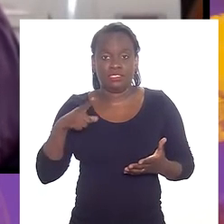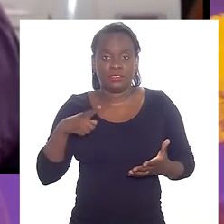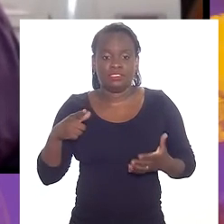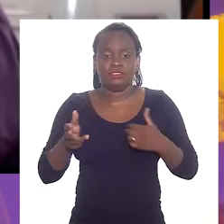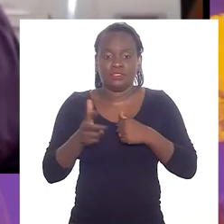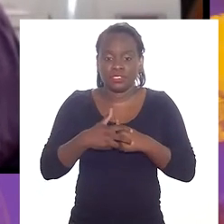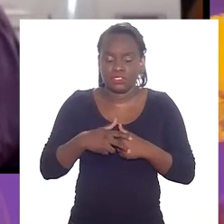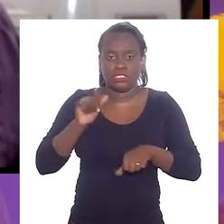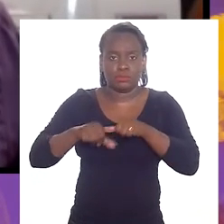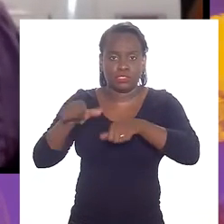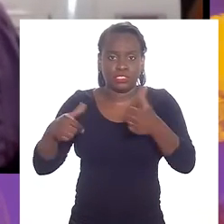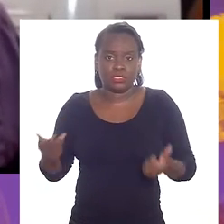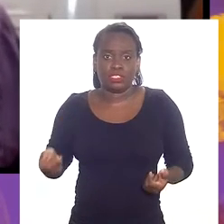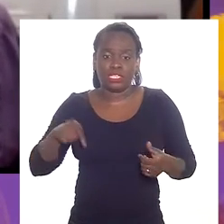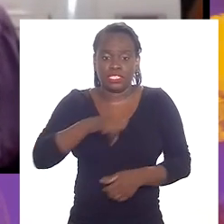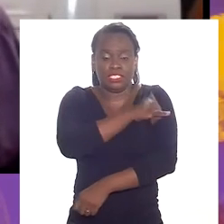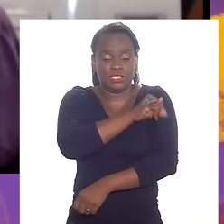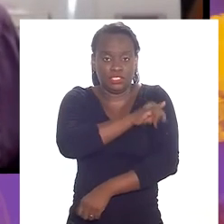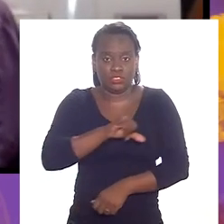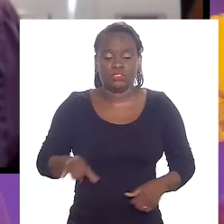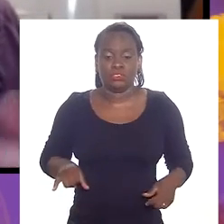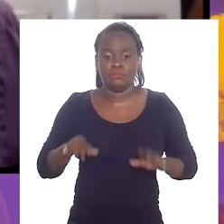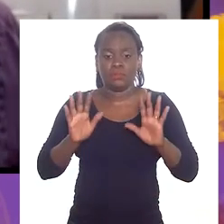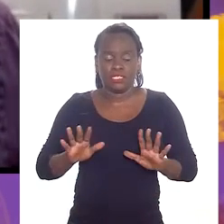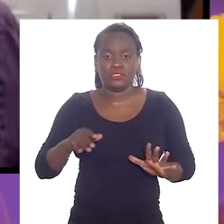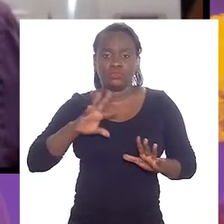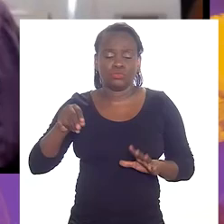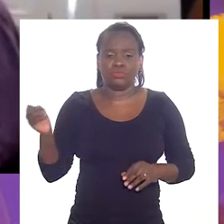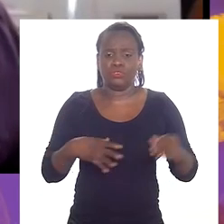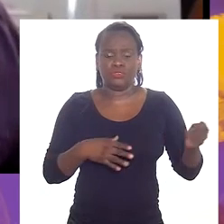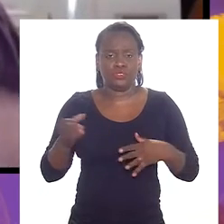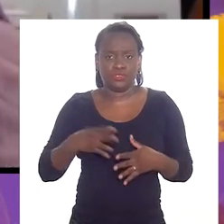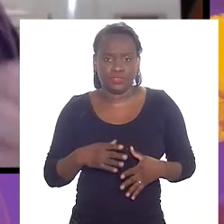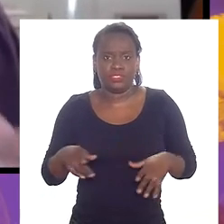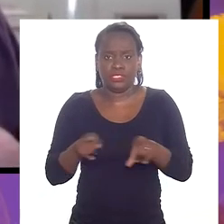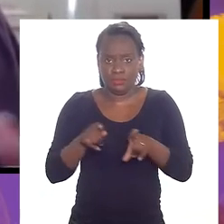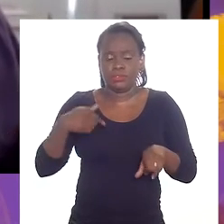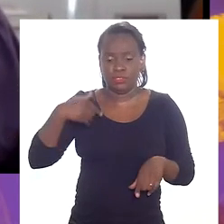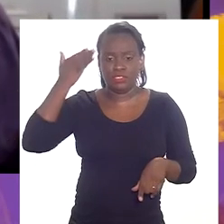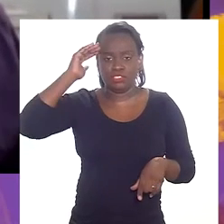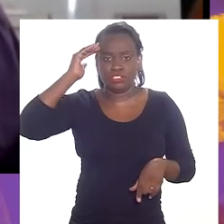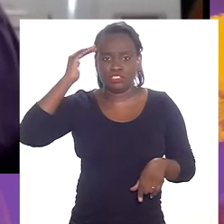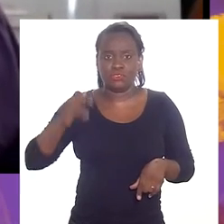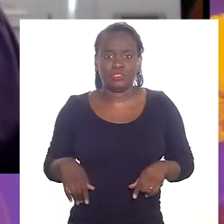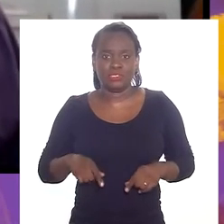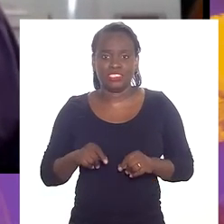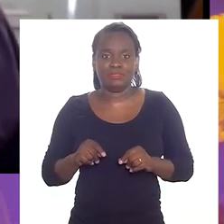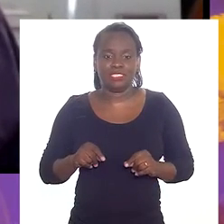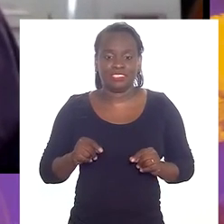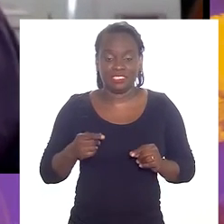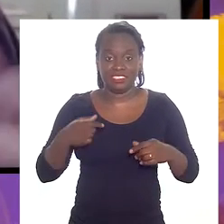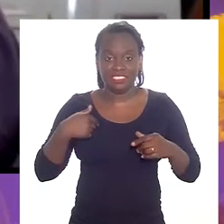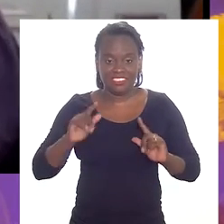som bater os dois está se transformando é o caso aqui do Rio de Janeiro era tudo muito novo eu até entendo o